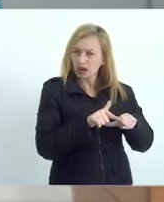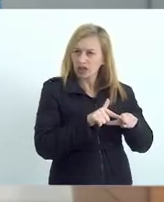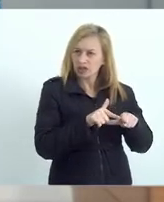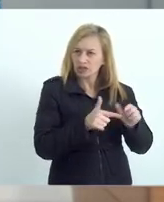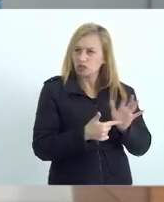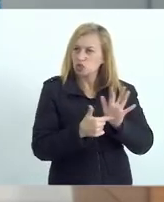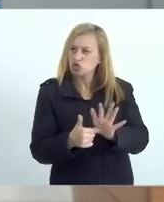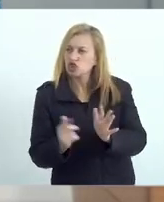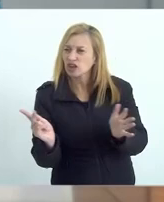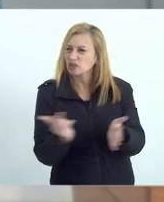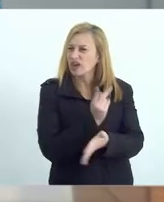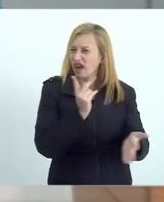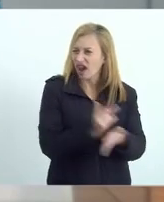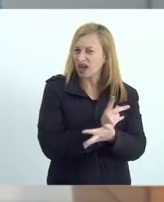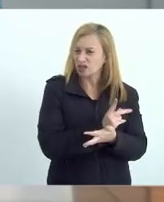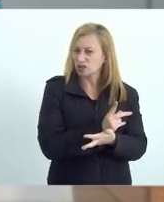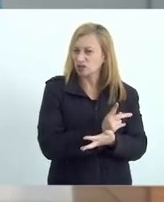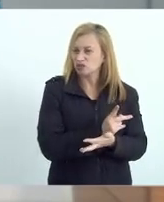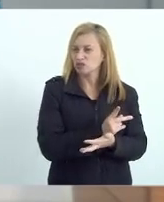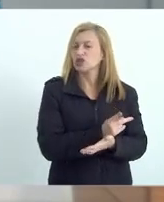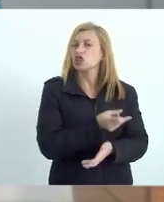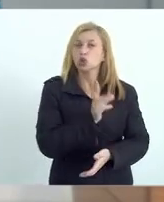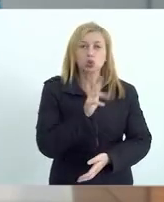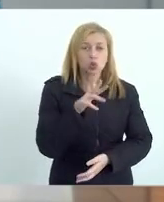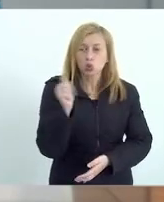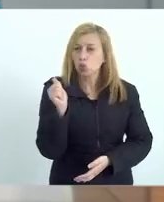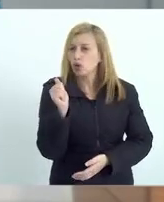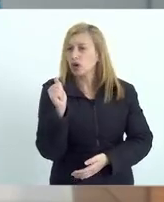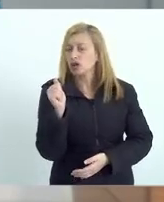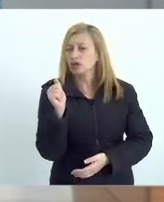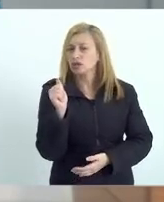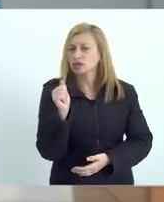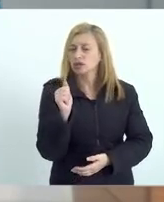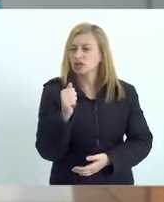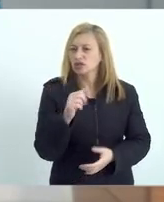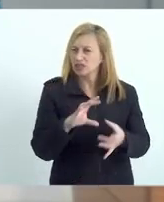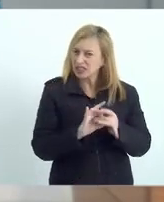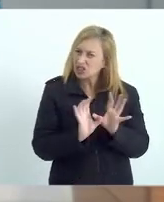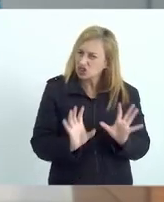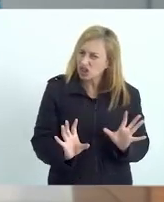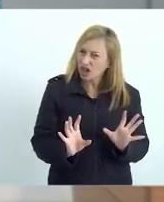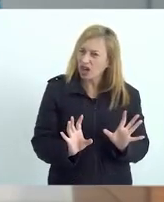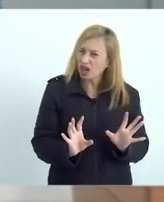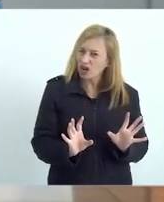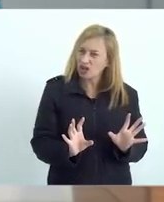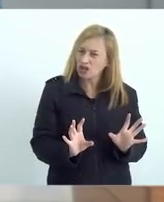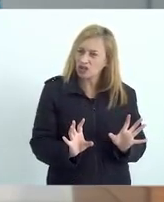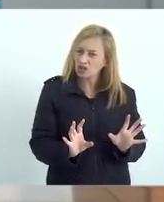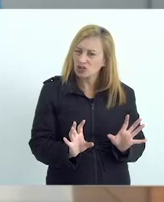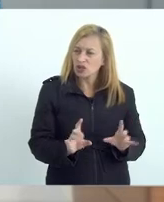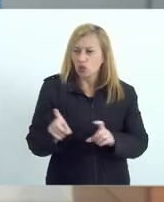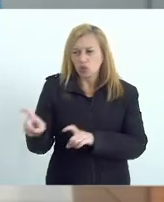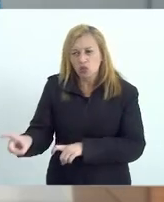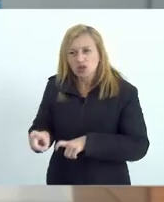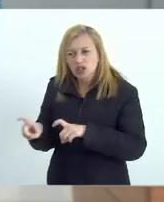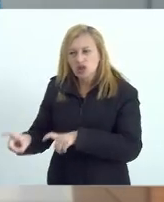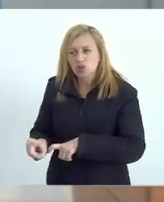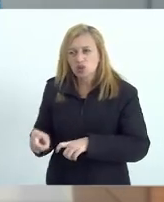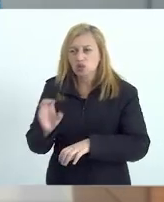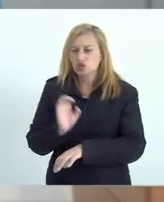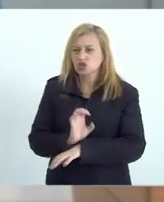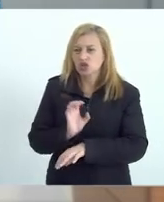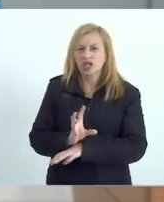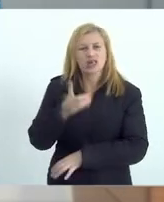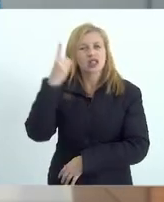errada jamais e jamais Vou permitir que o interior do Estado